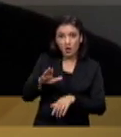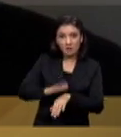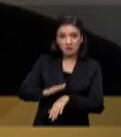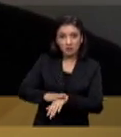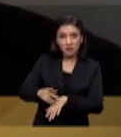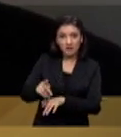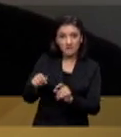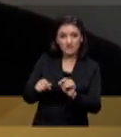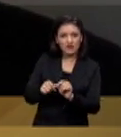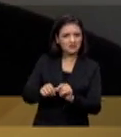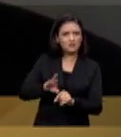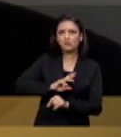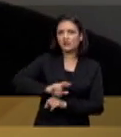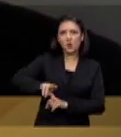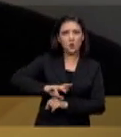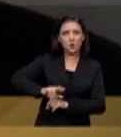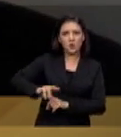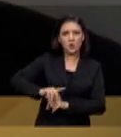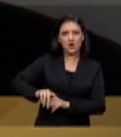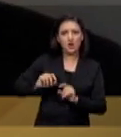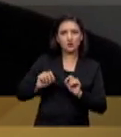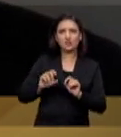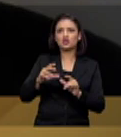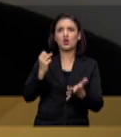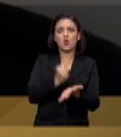foram diretamente direcionadas a